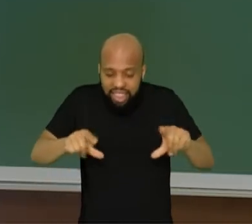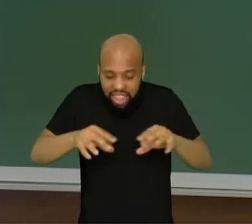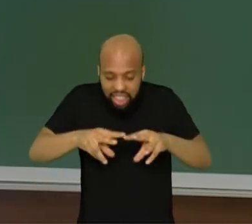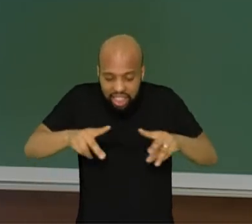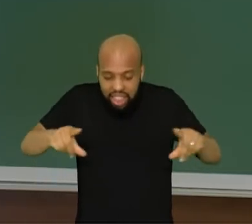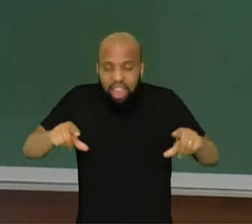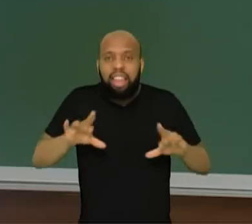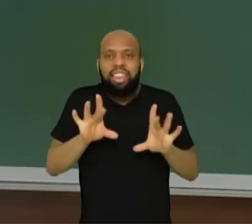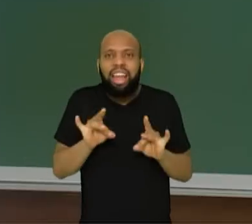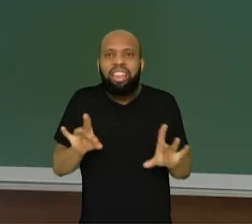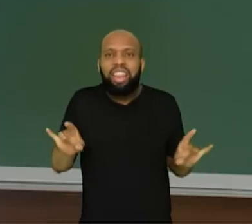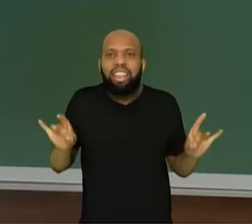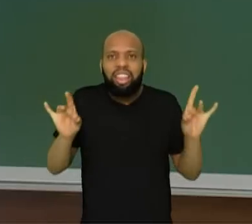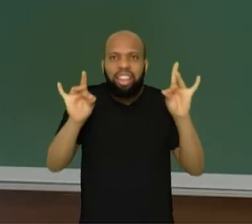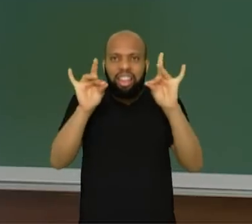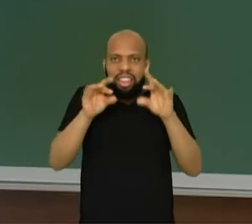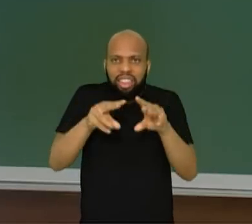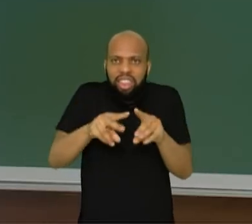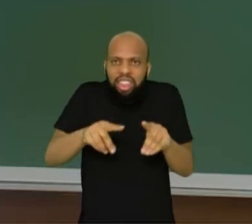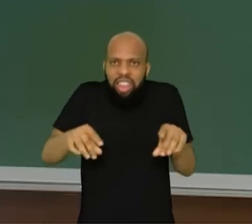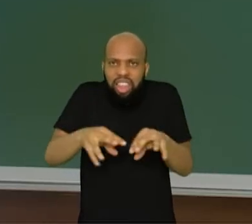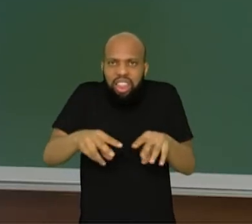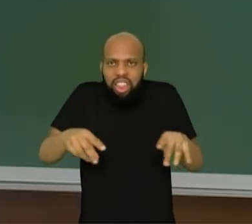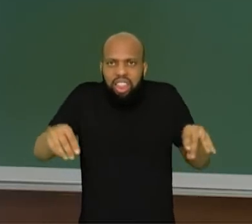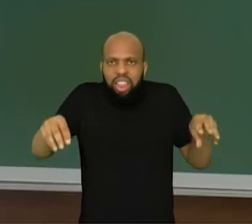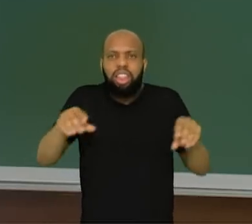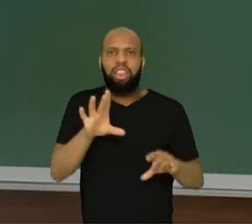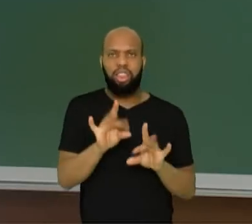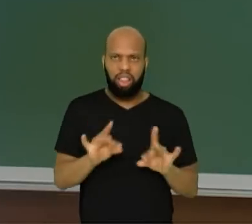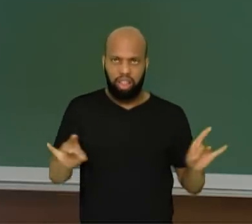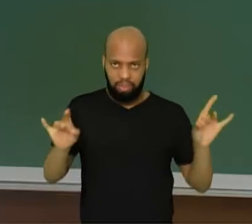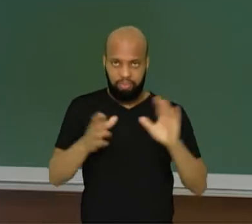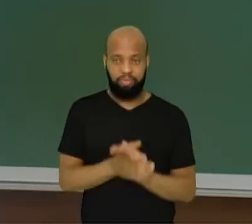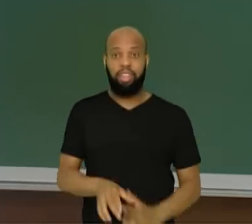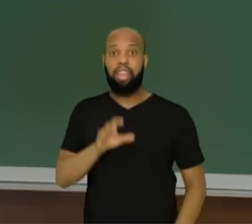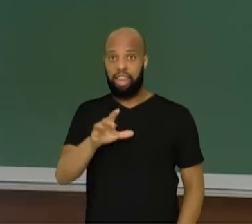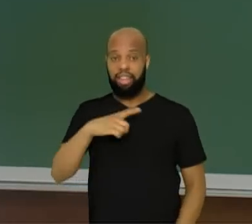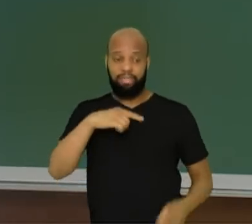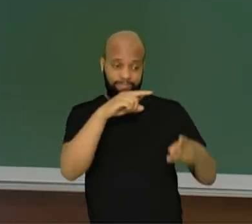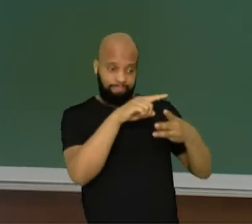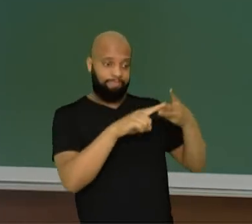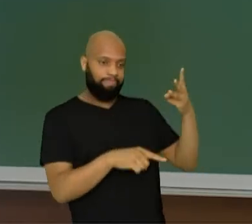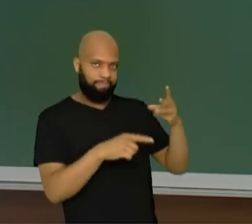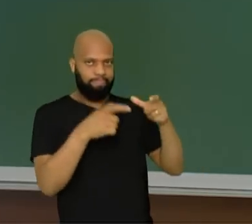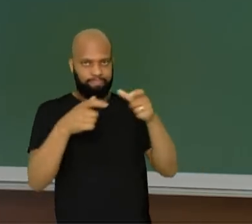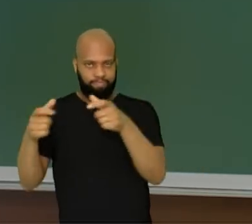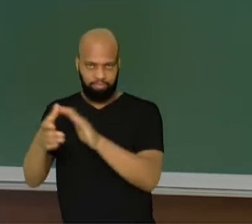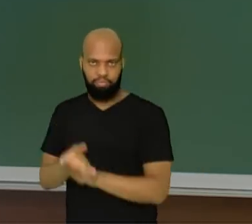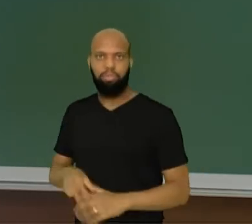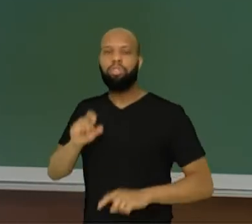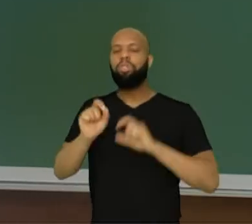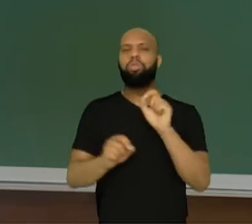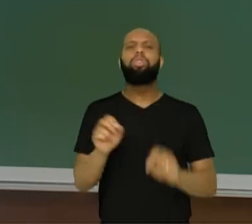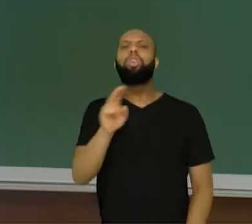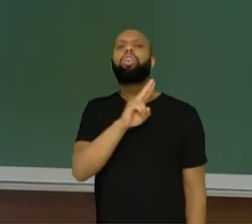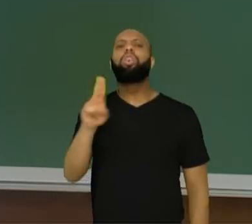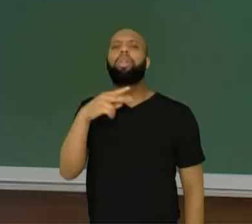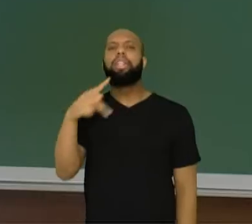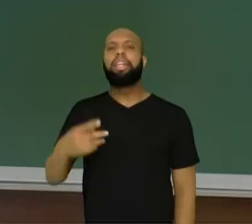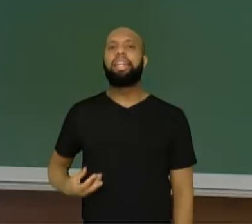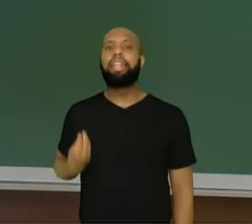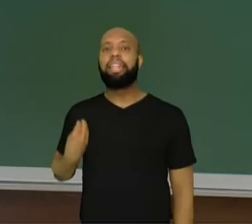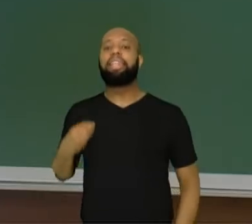úmida. Esses seres que nós encontramos na água ou no ambiente terrestre, nós dizemos que eles são de